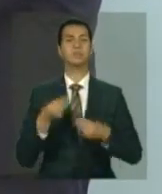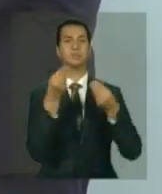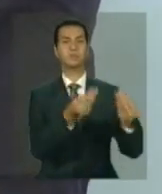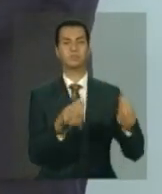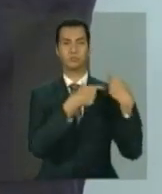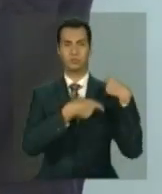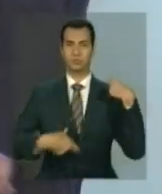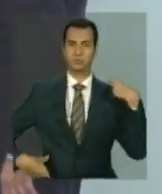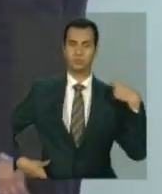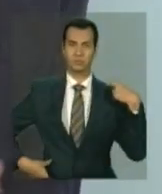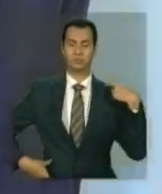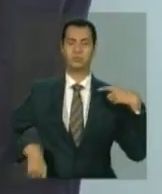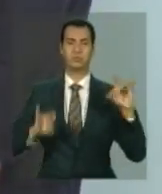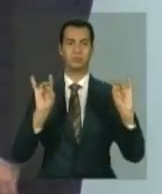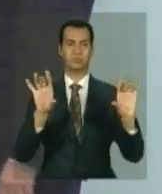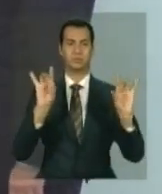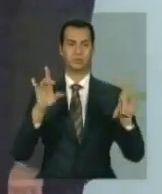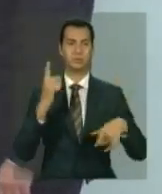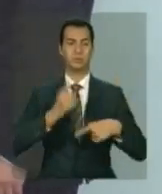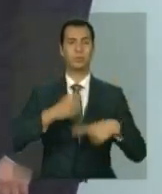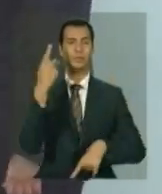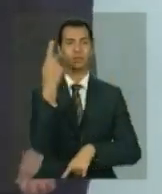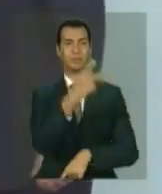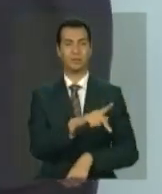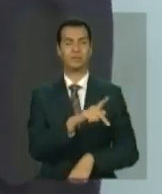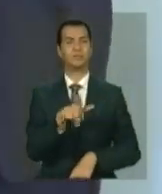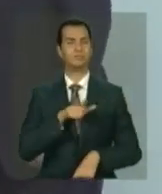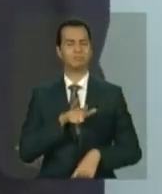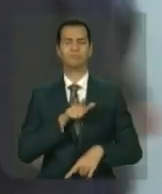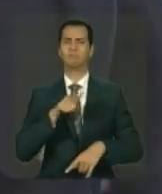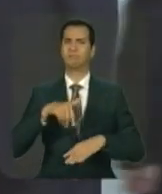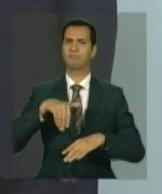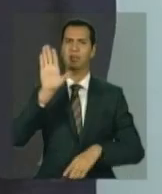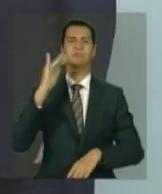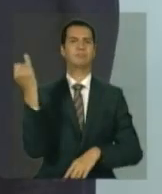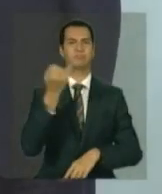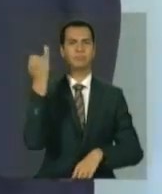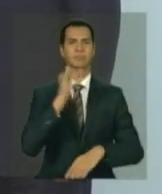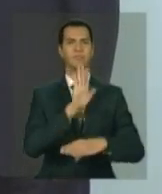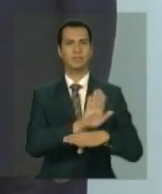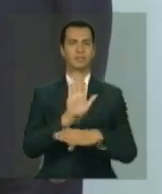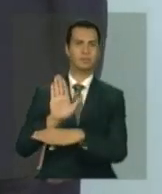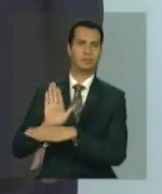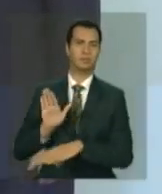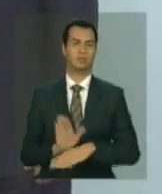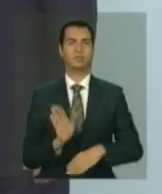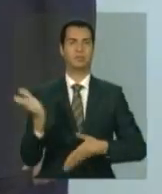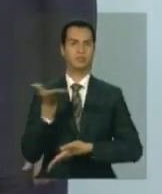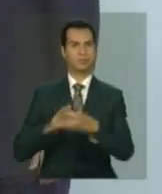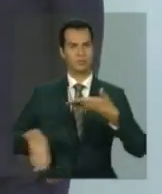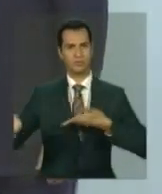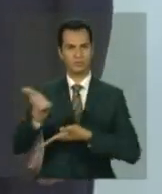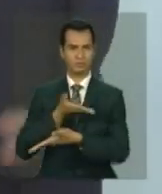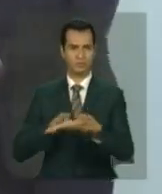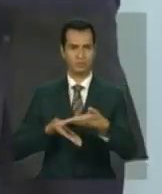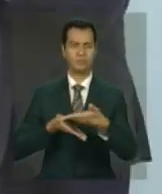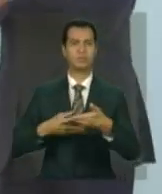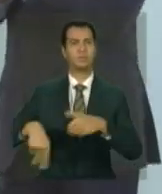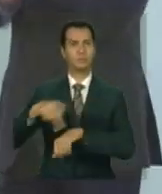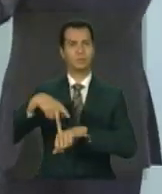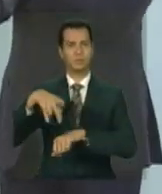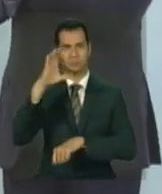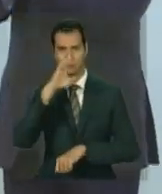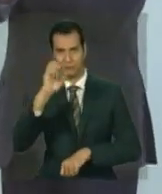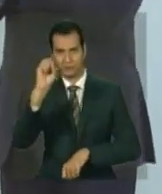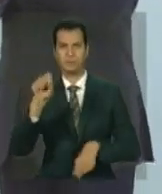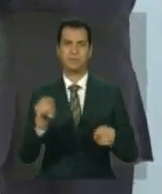planinar com fita pela sua extraordinária contribuição para o desenvolvimento das relações bilaterais entre a República da